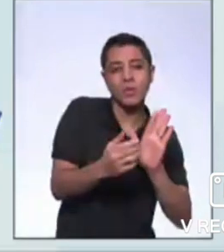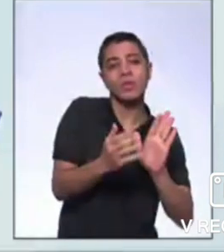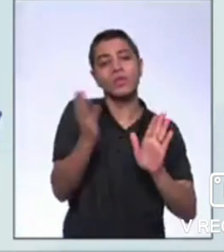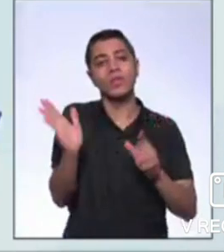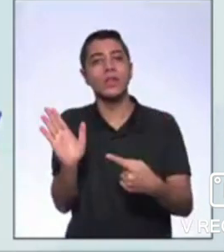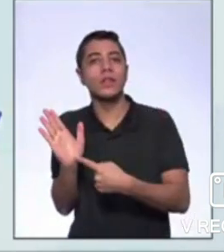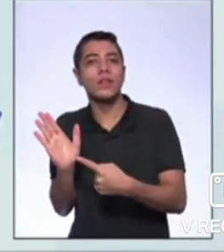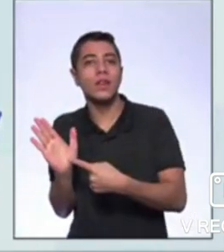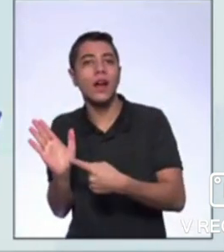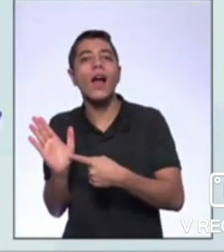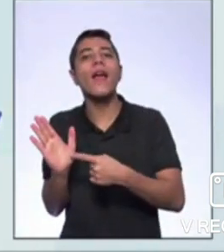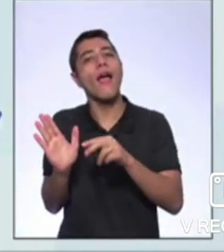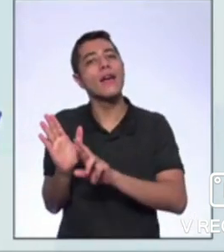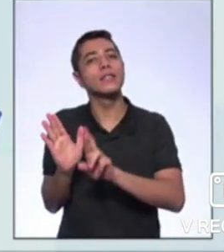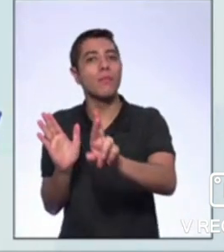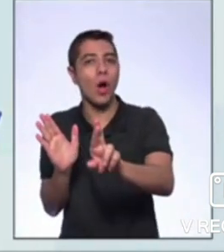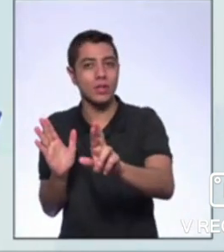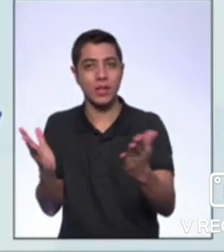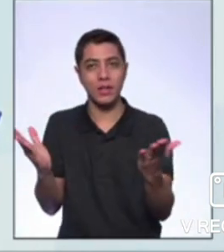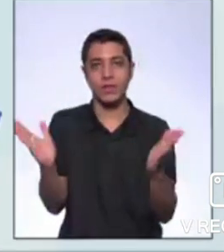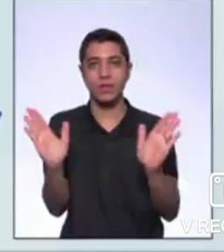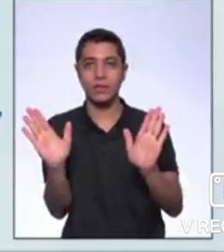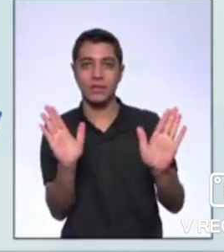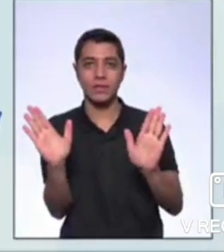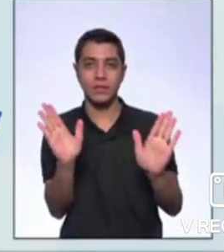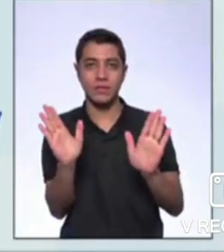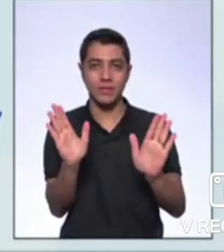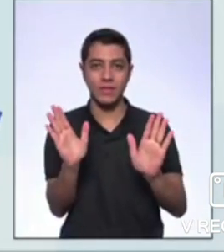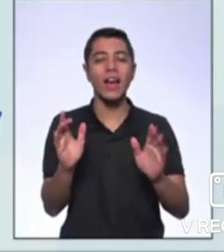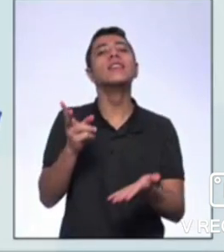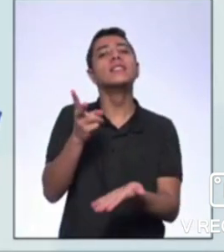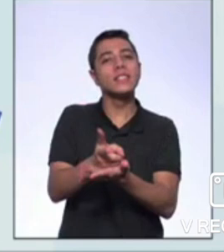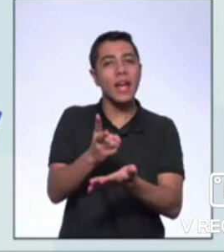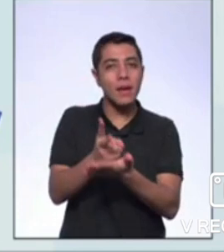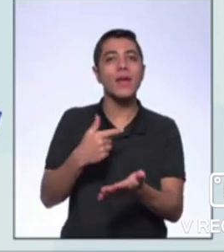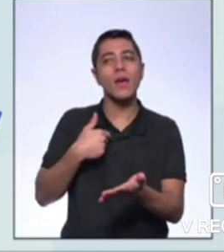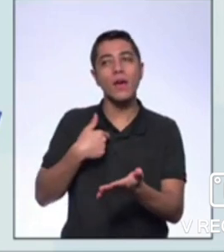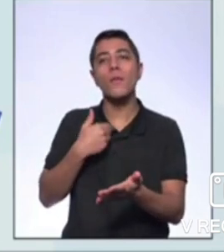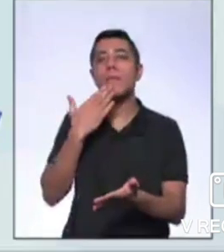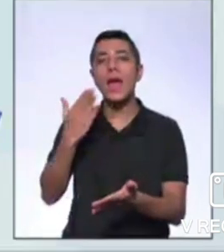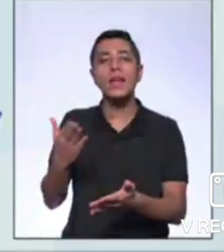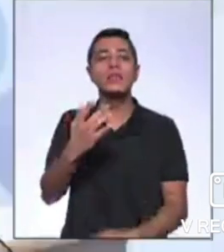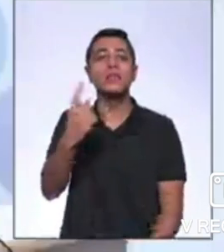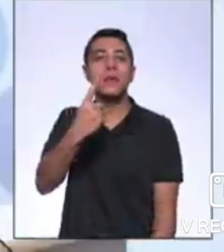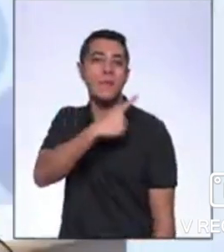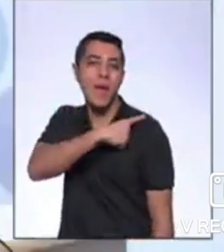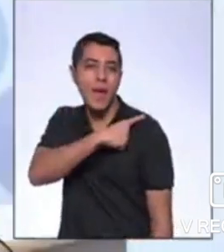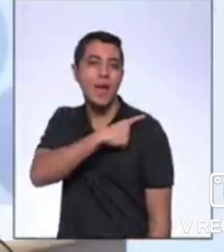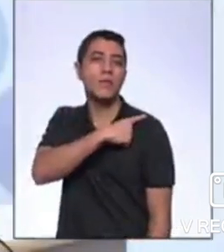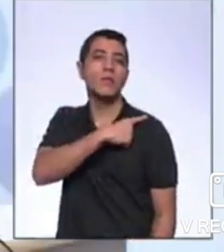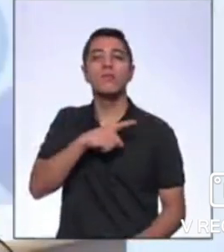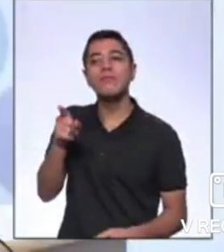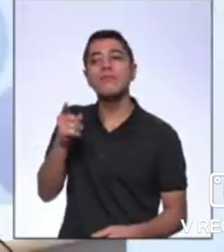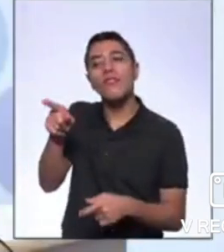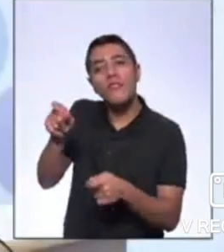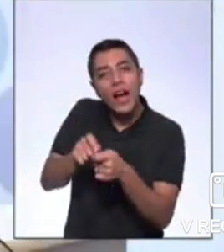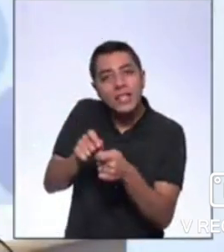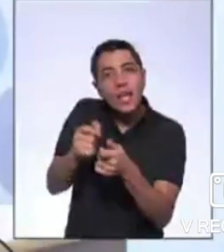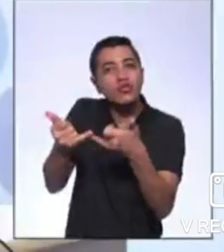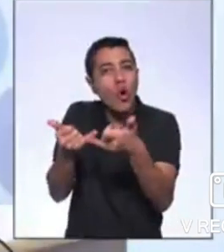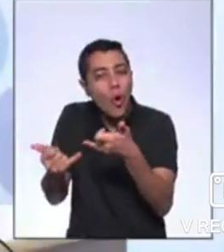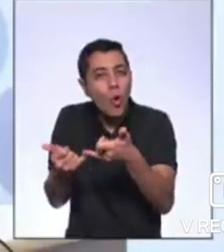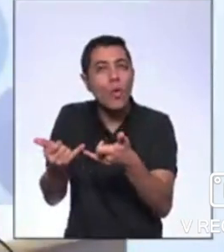os primeiros anos do ensino médio fazerem o jogo e o pessoal do sexto brincava, sim, né? Era bem divertido. Legal. Então é um jeito de vocês sistematizarem aí